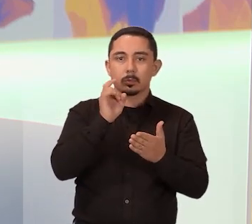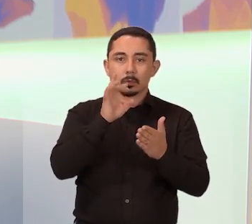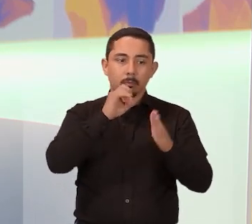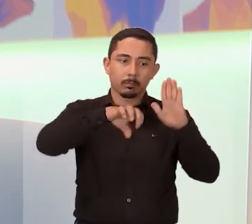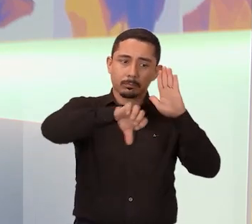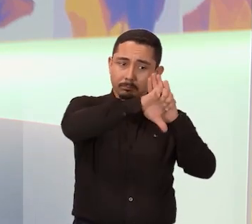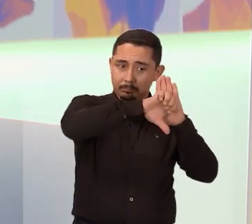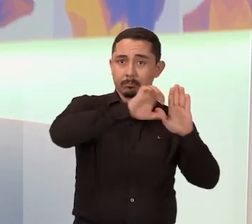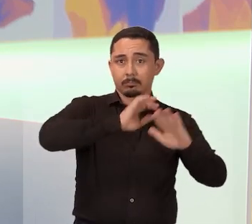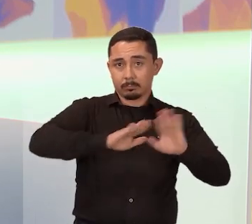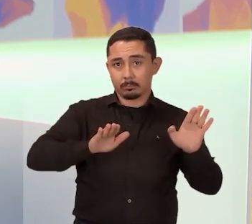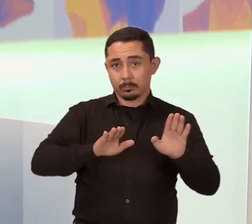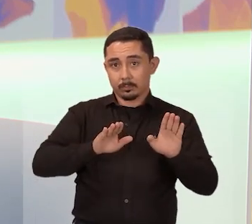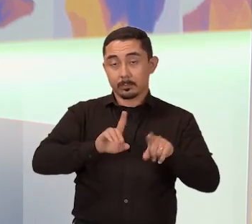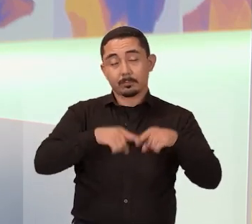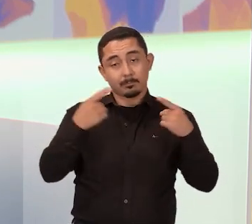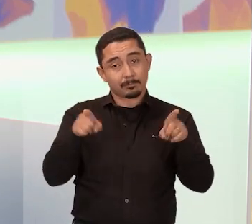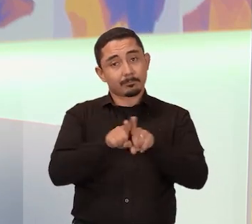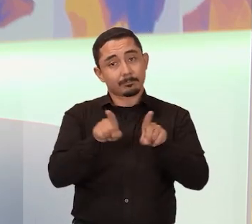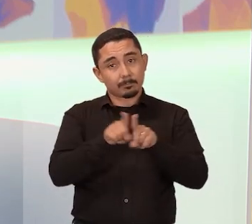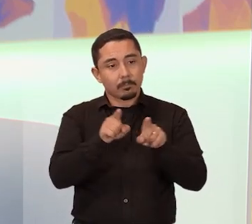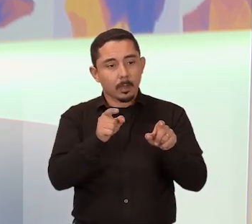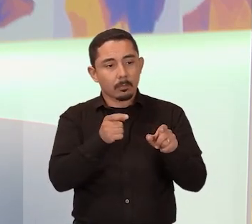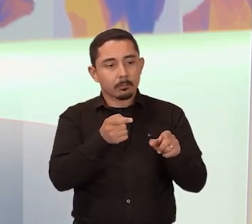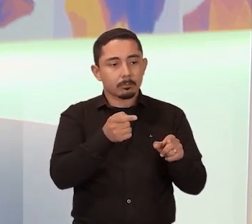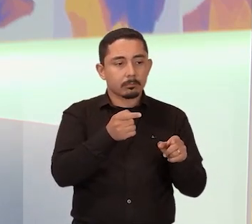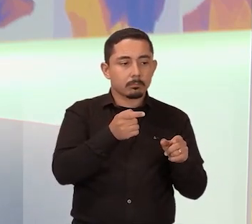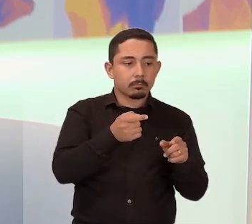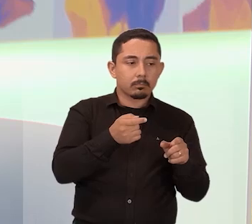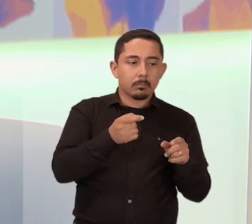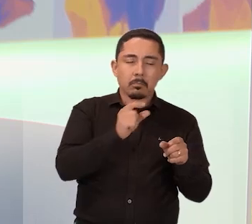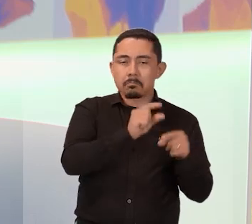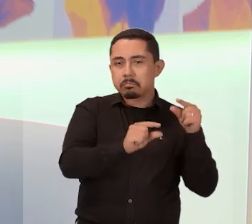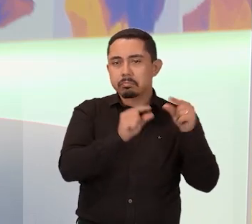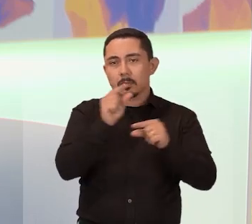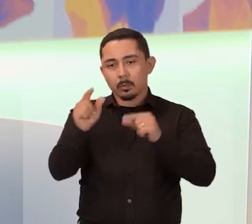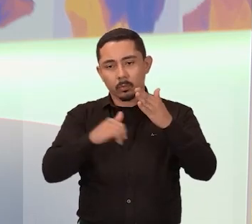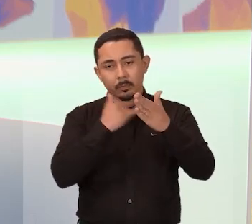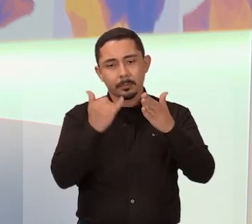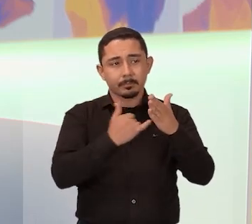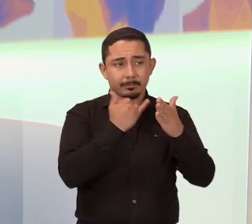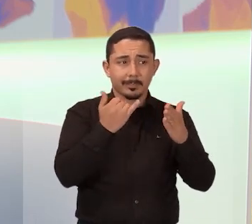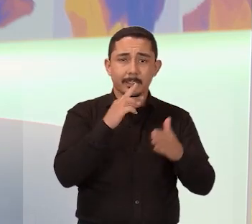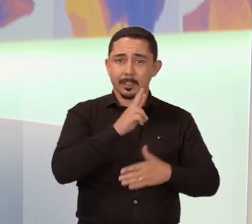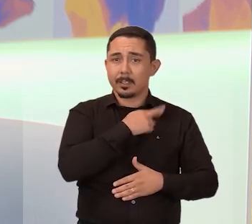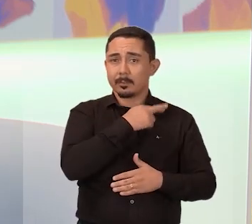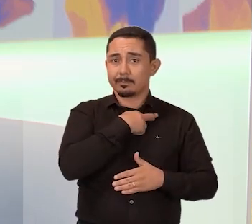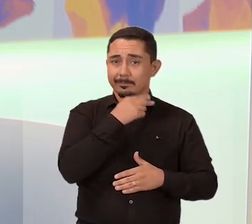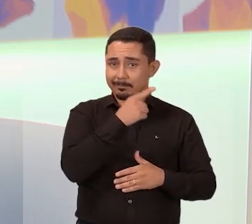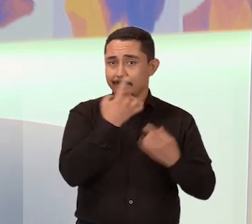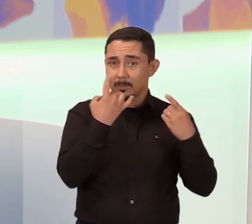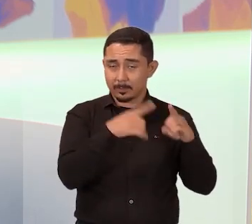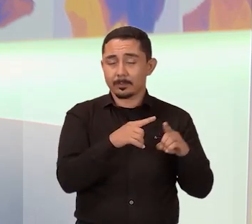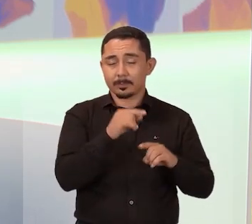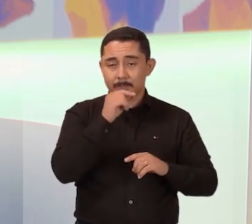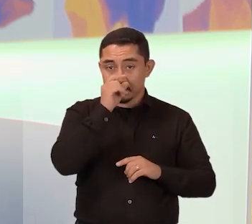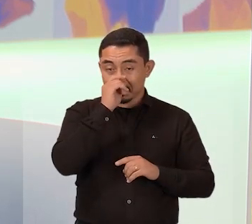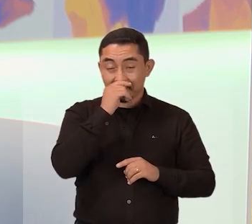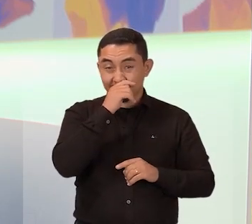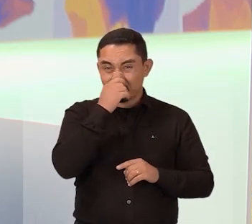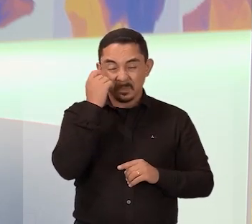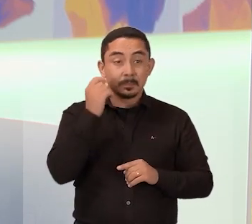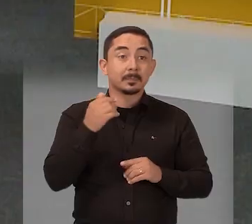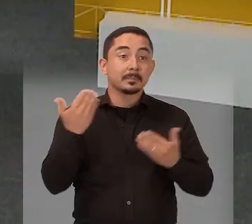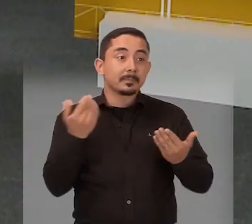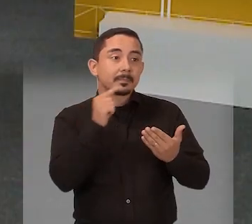viés somente criminal. E também com pouca articulação entre as instituições que são responsáveis pelo enfrentamento ao